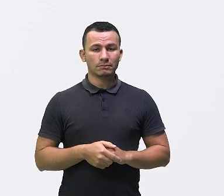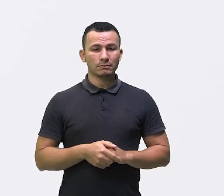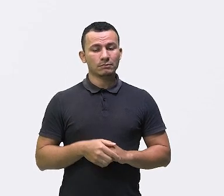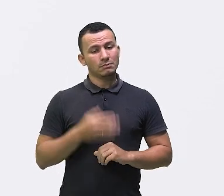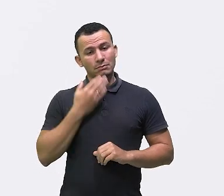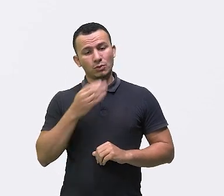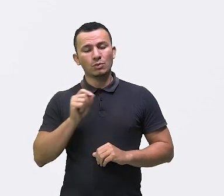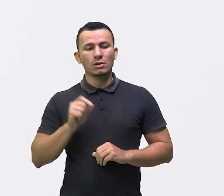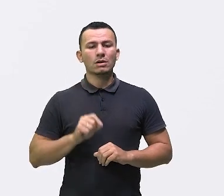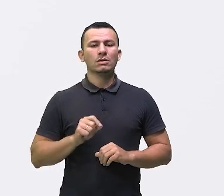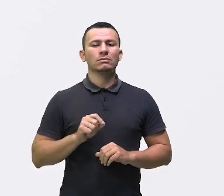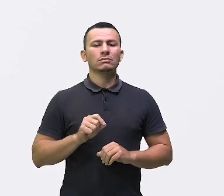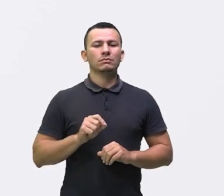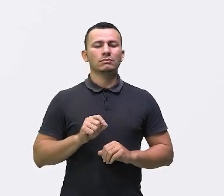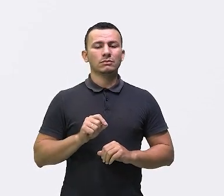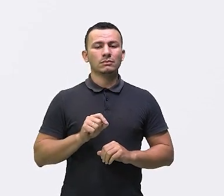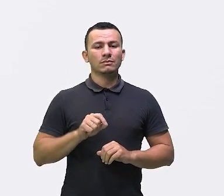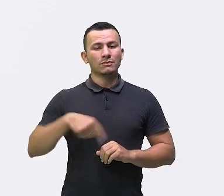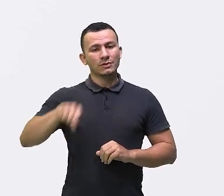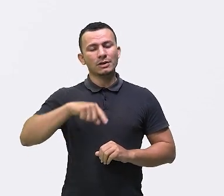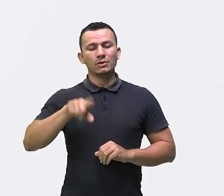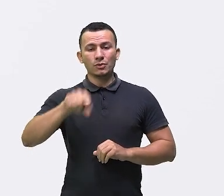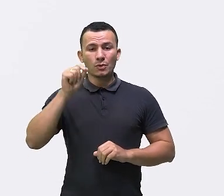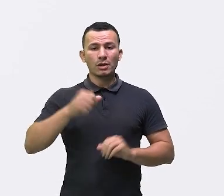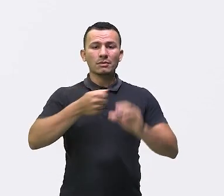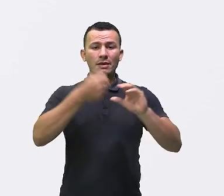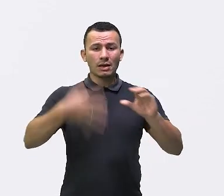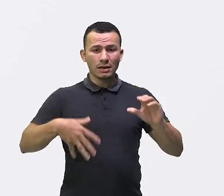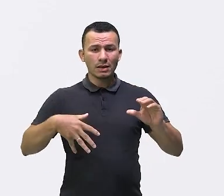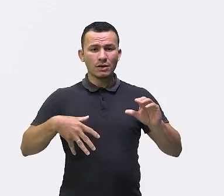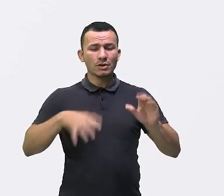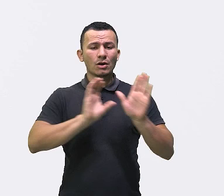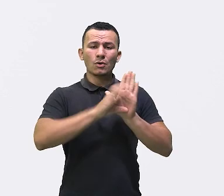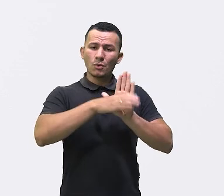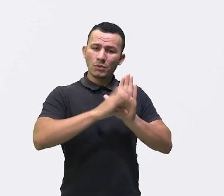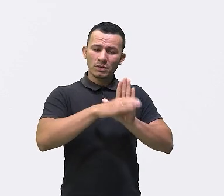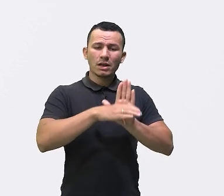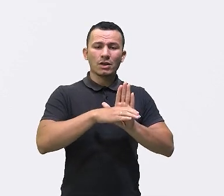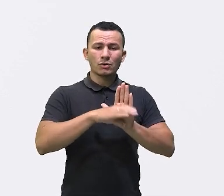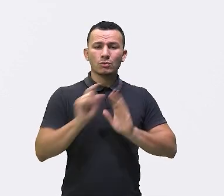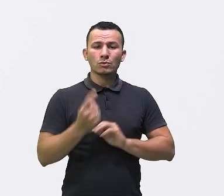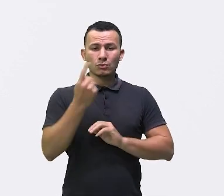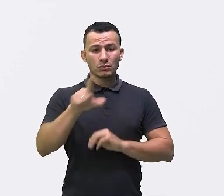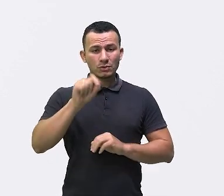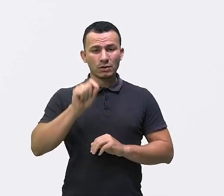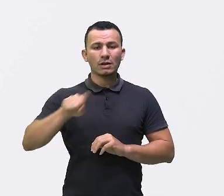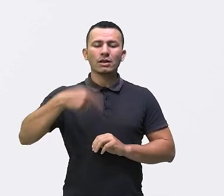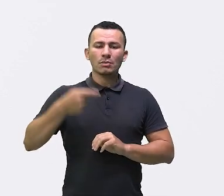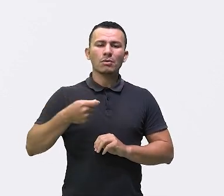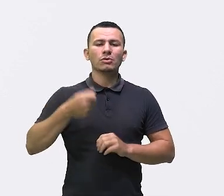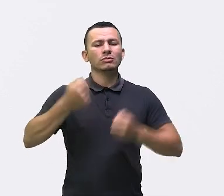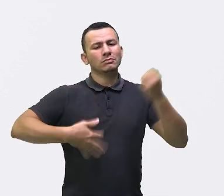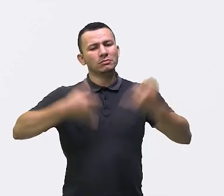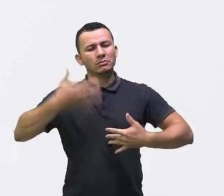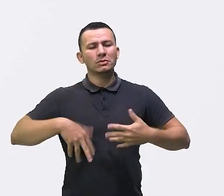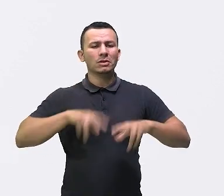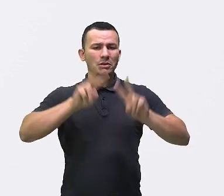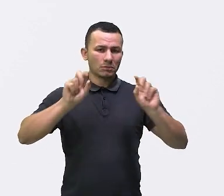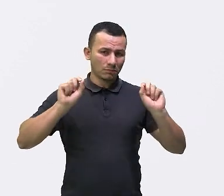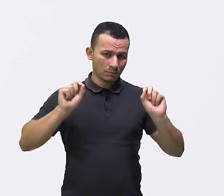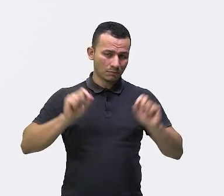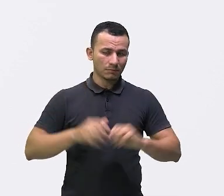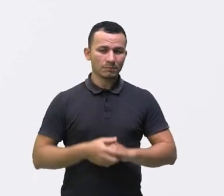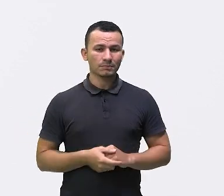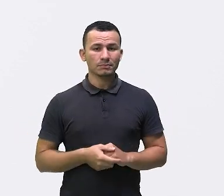citar um conceito de Karl Marx e comentar sobre esse conceito. Aqui os nossos alunos, né, no chat,